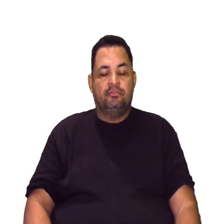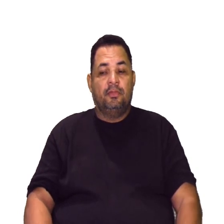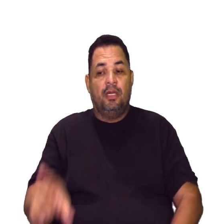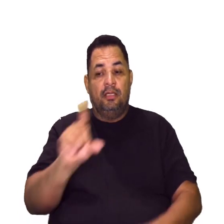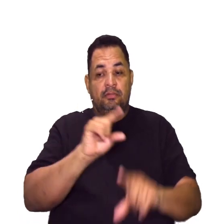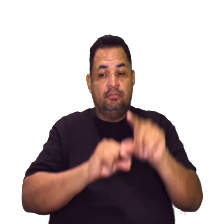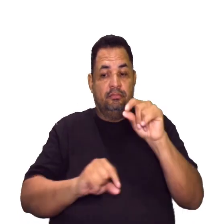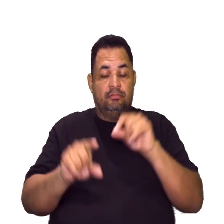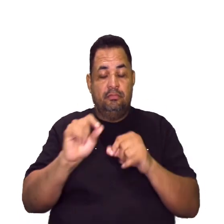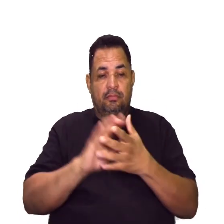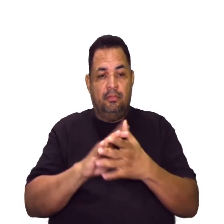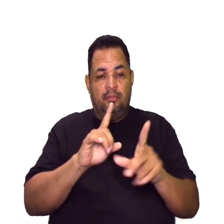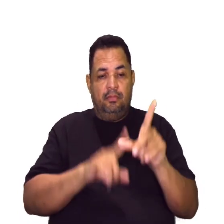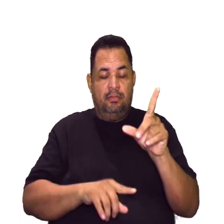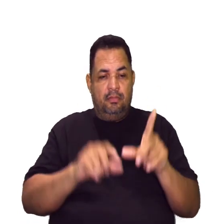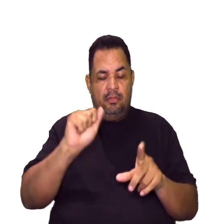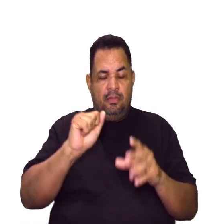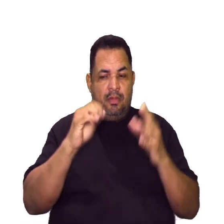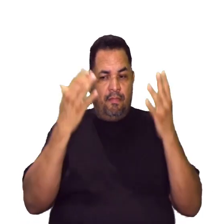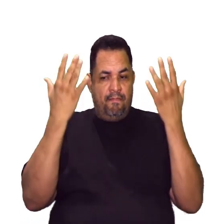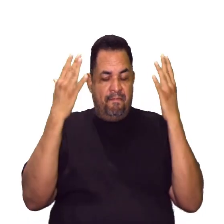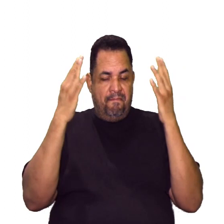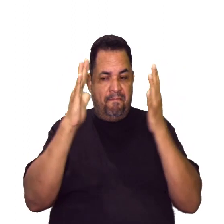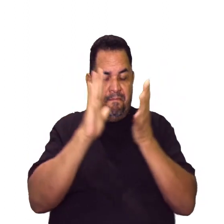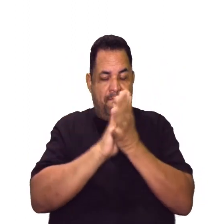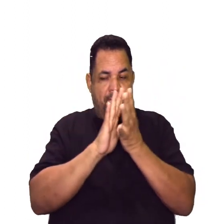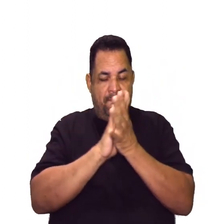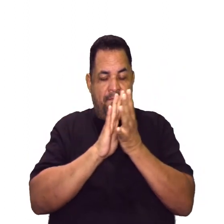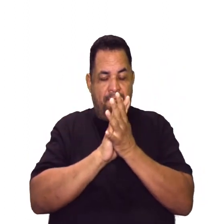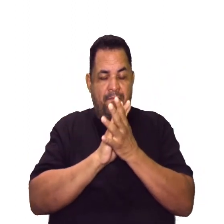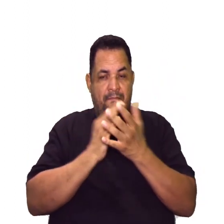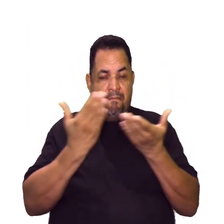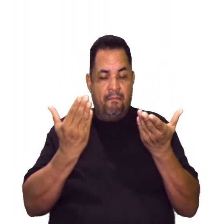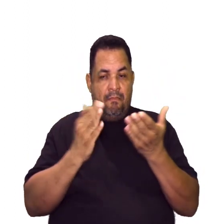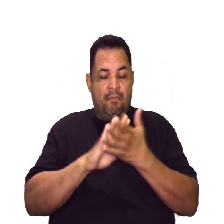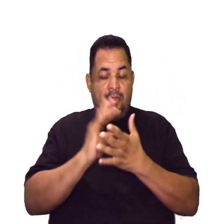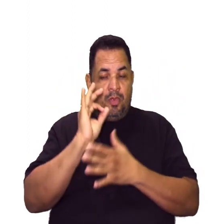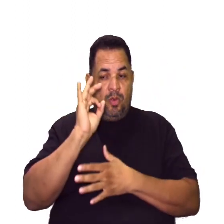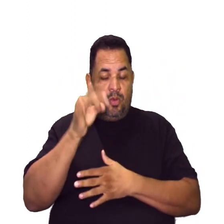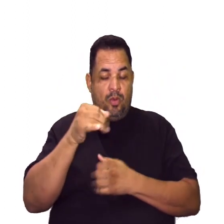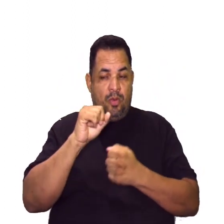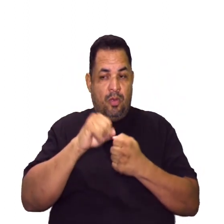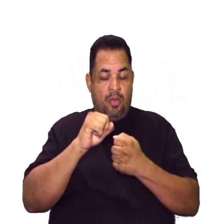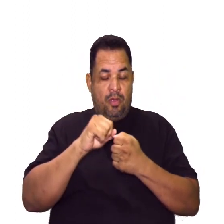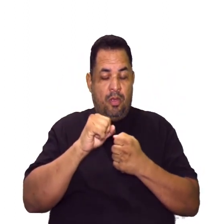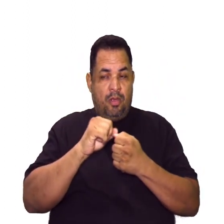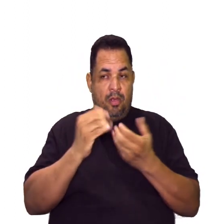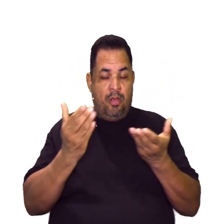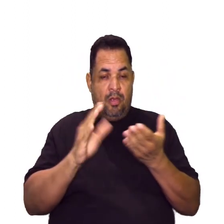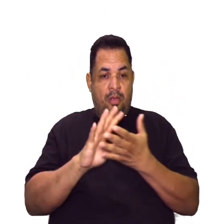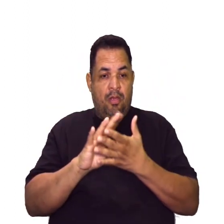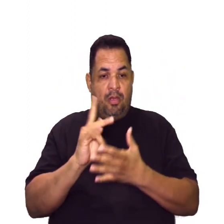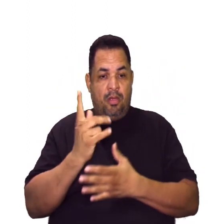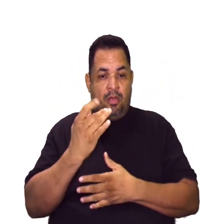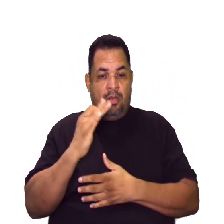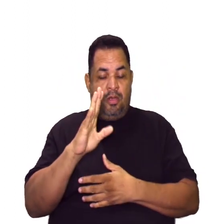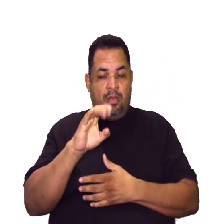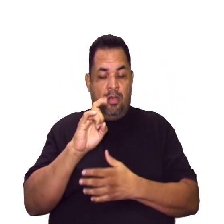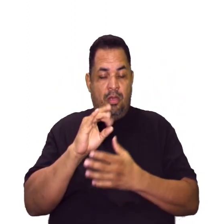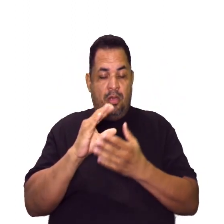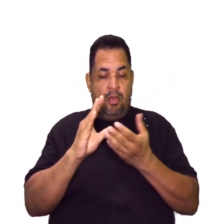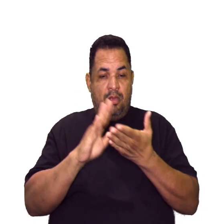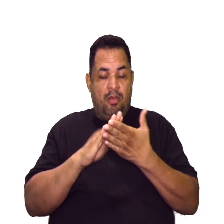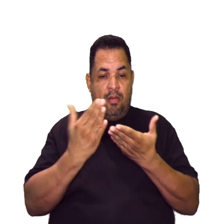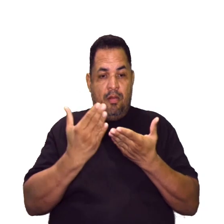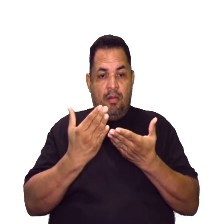a letra A, parabéns, hein? Você acertou. Que H2O, a molécula é